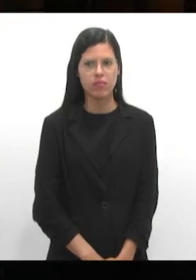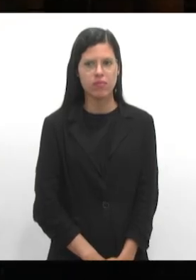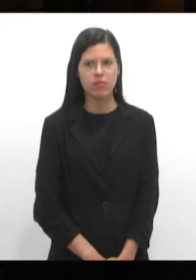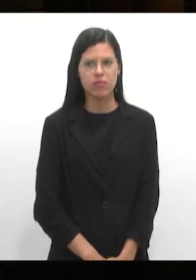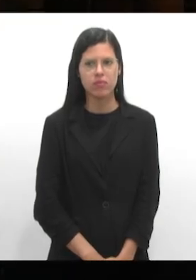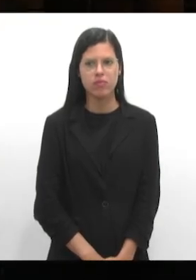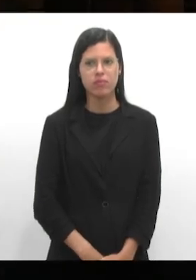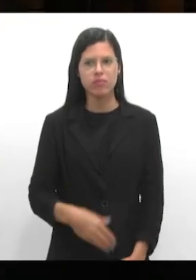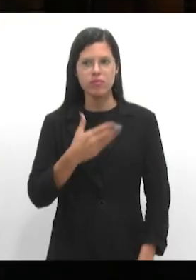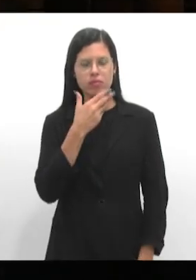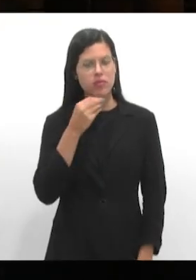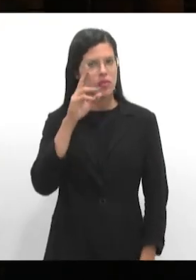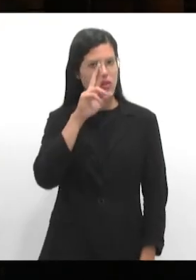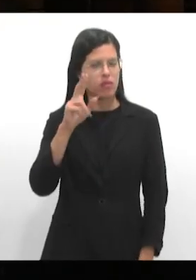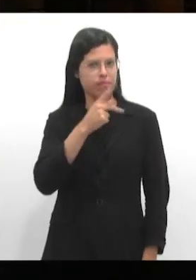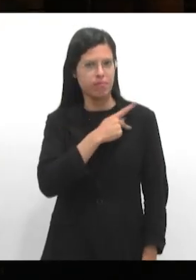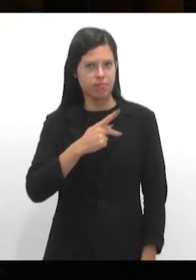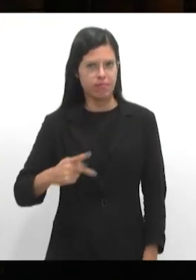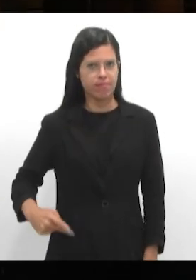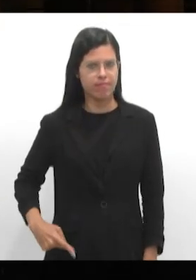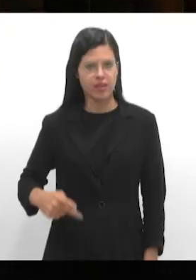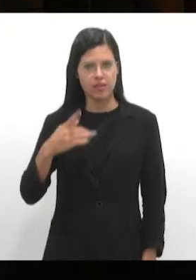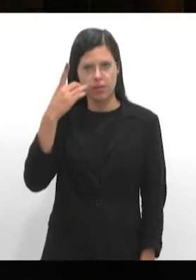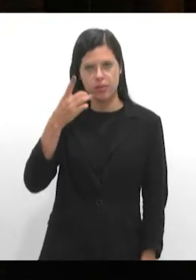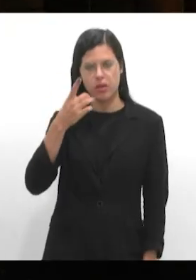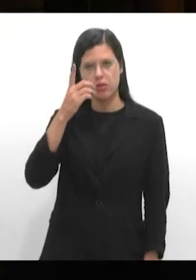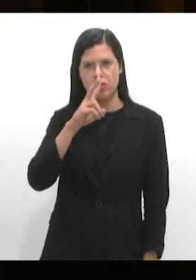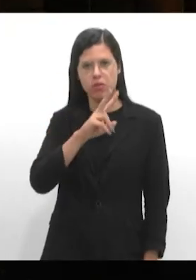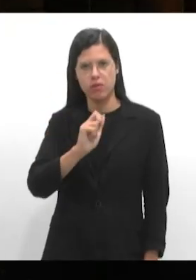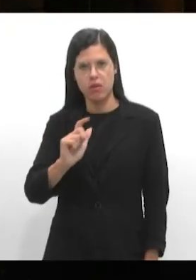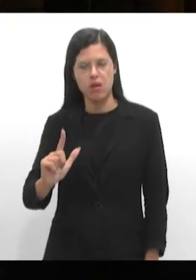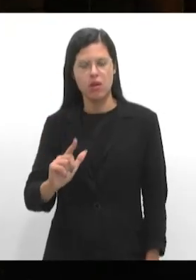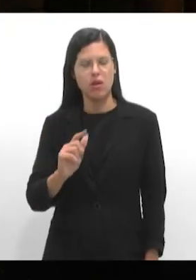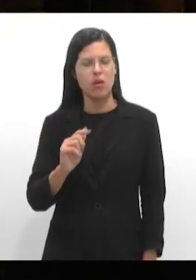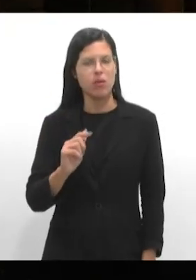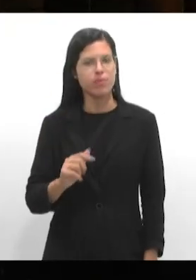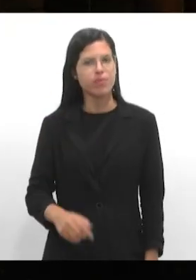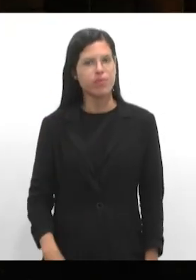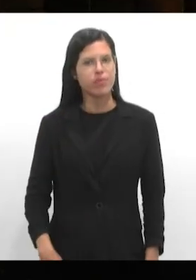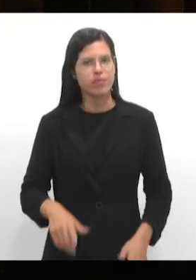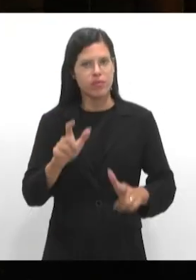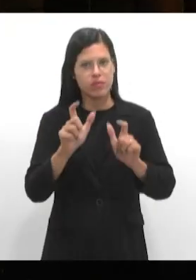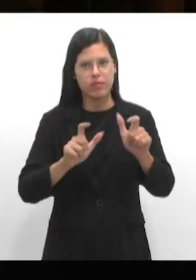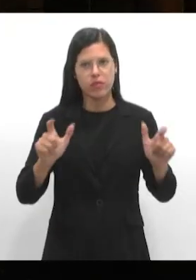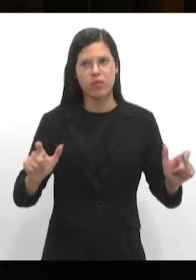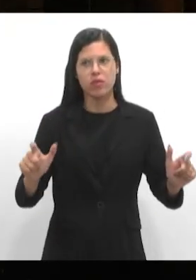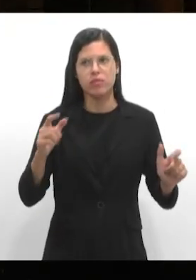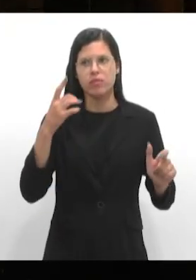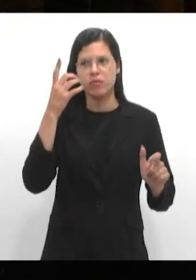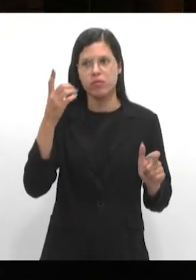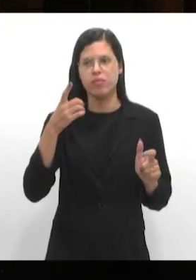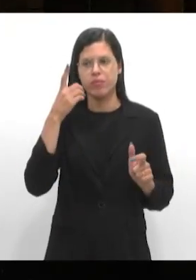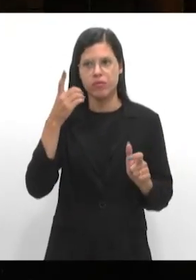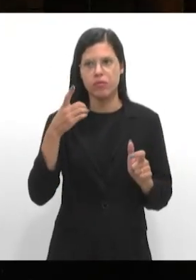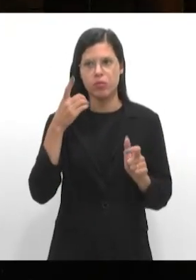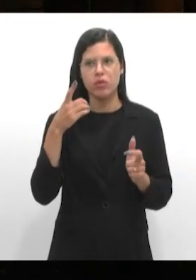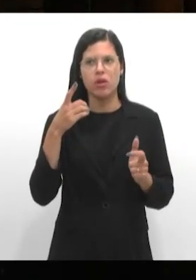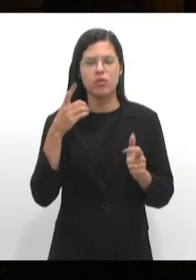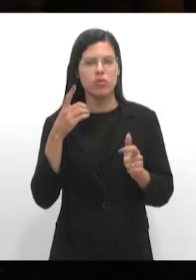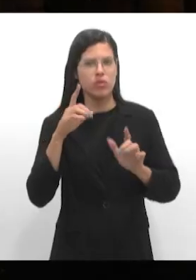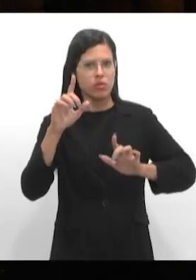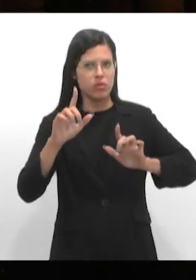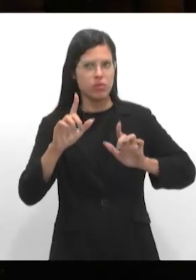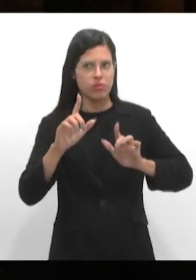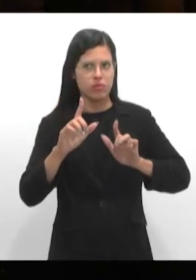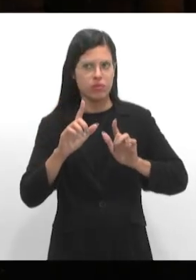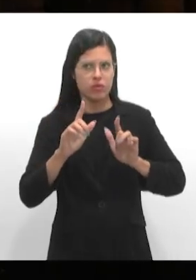Senhor presidente, deputado Valda Ceasa, senhoras e senhores telespectadores da